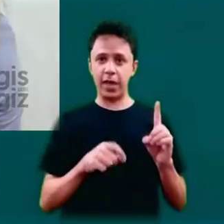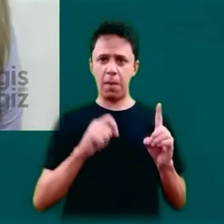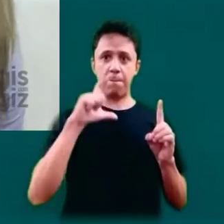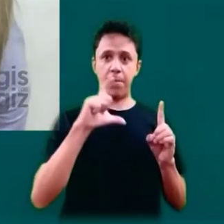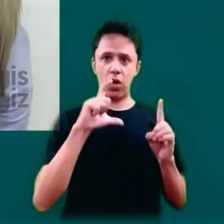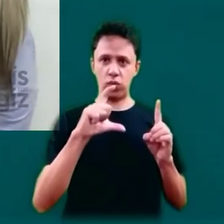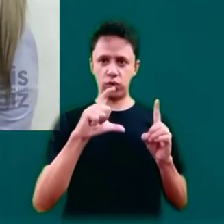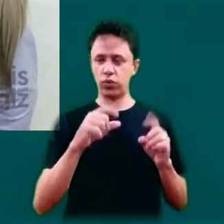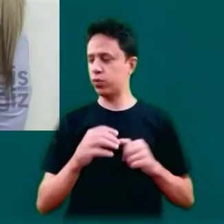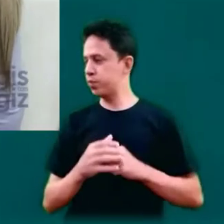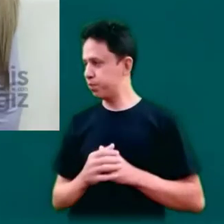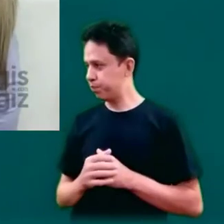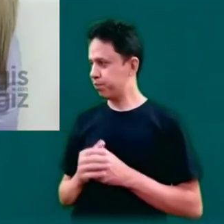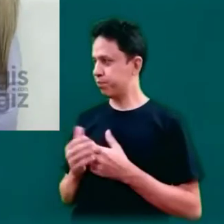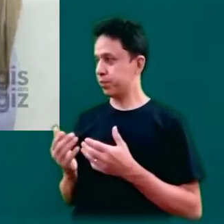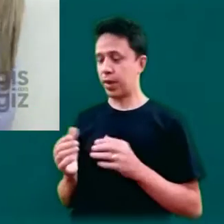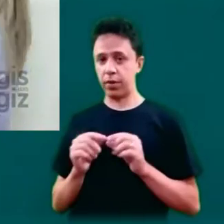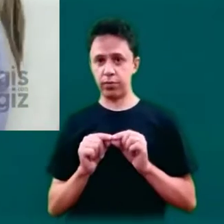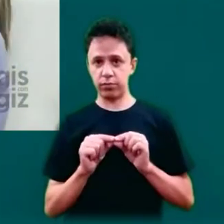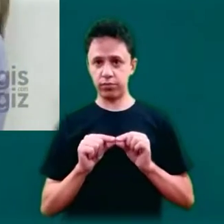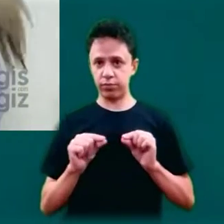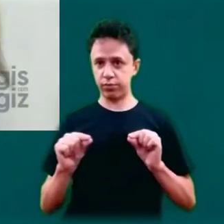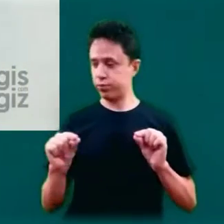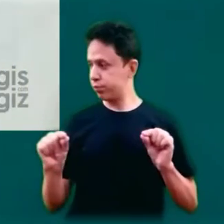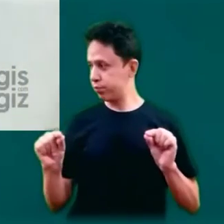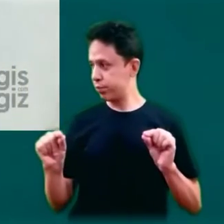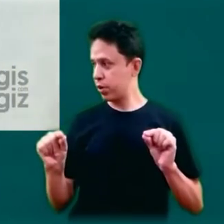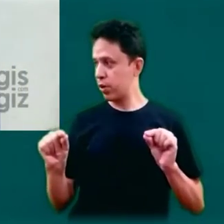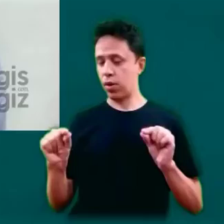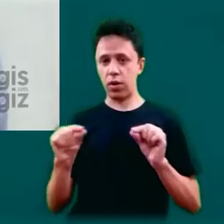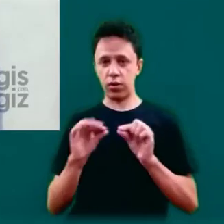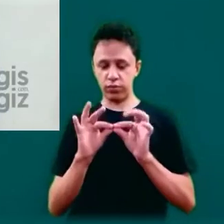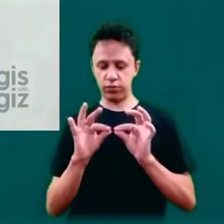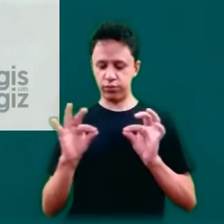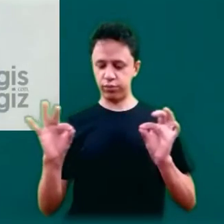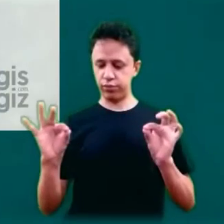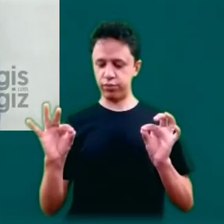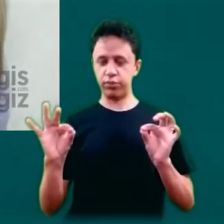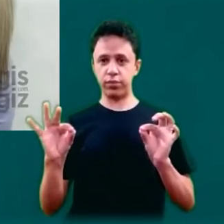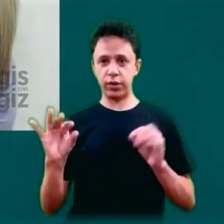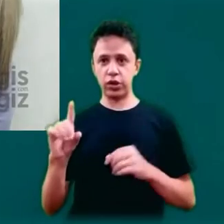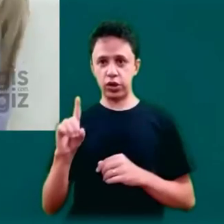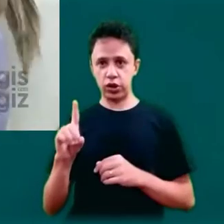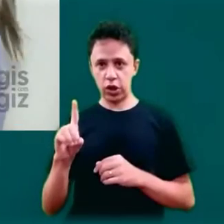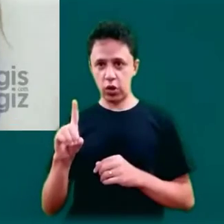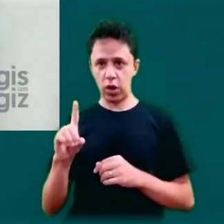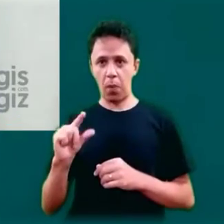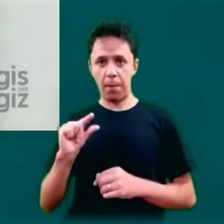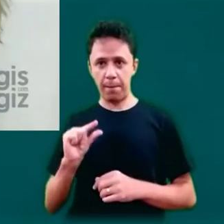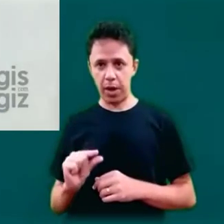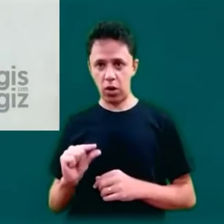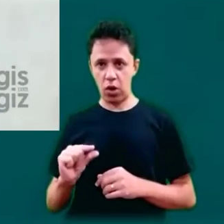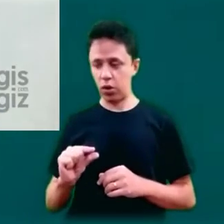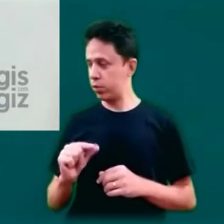E aqui eu tenho a diagonal menor, que está representada aqui, ó, né? Ao invés de desenhar aqui no meio, eu fiz aqui